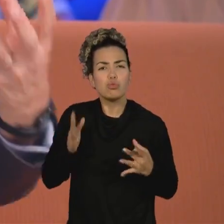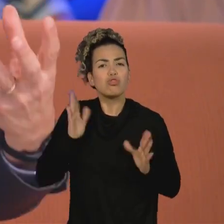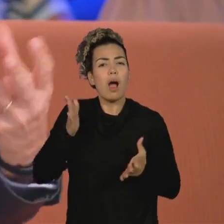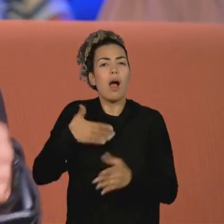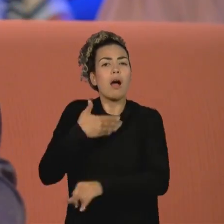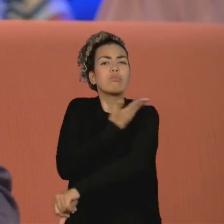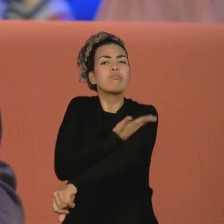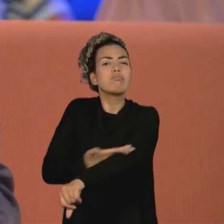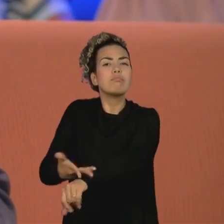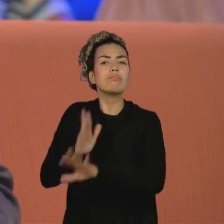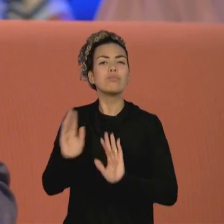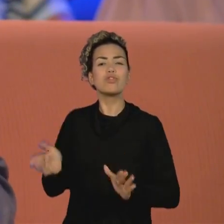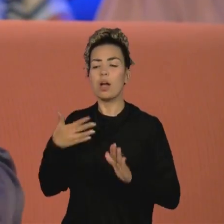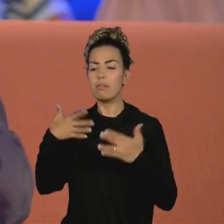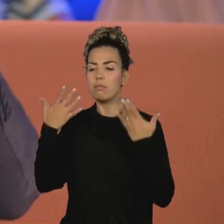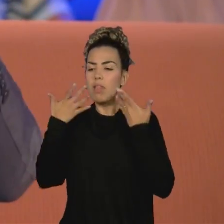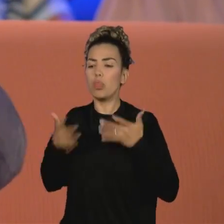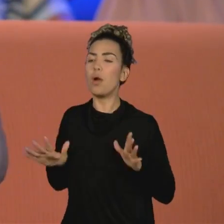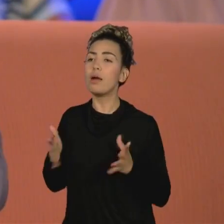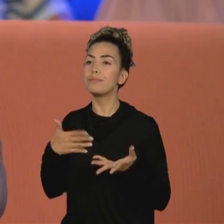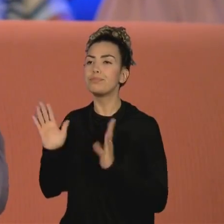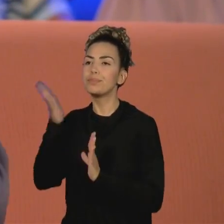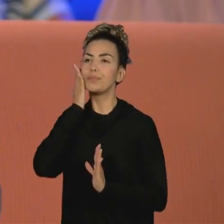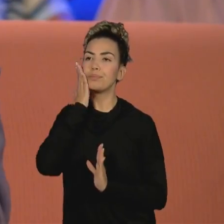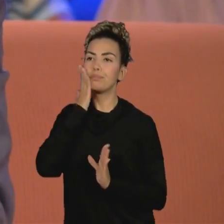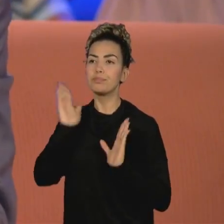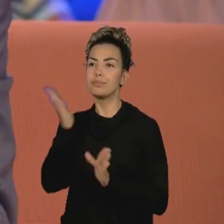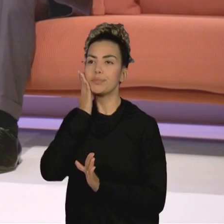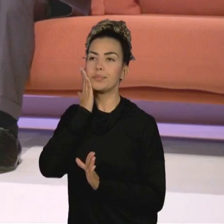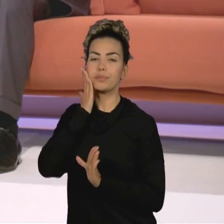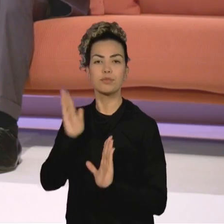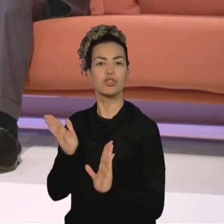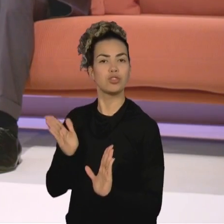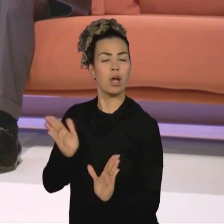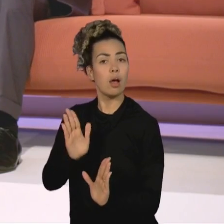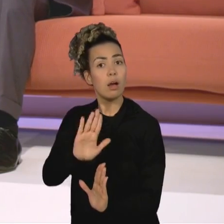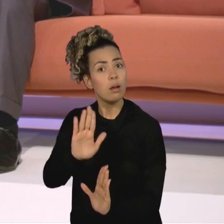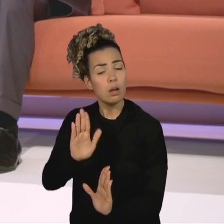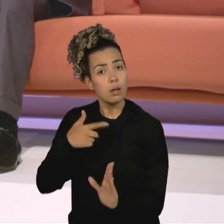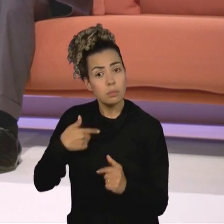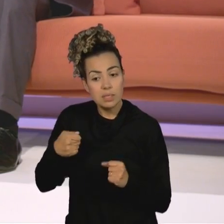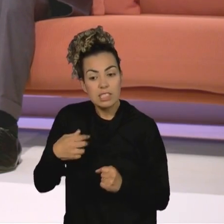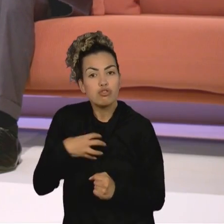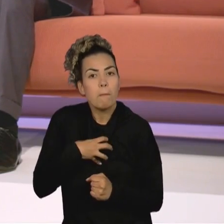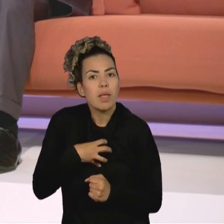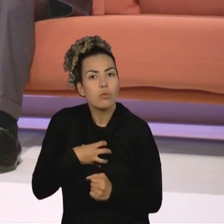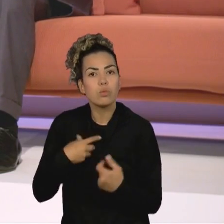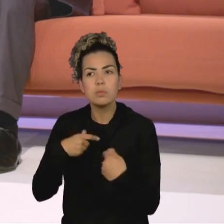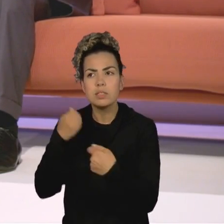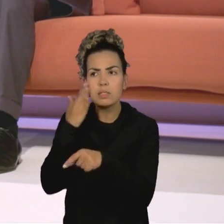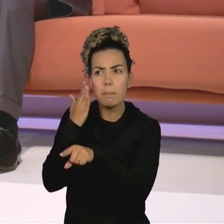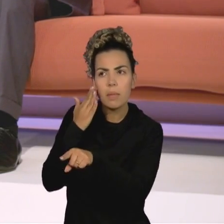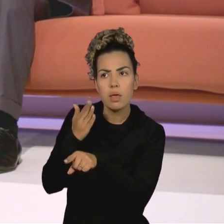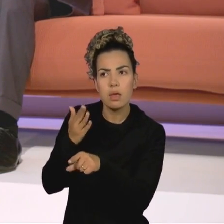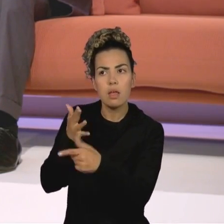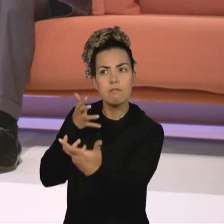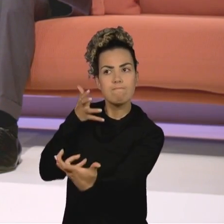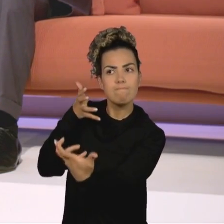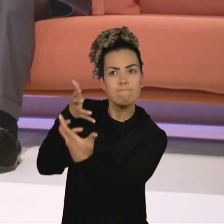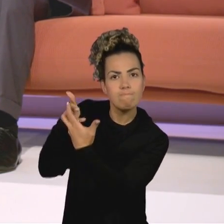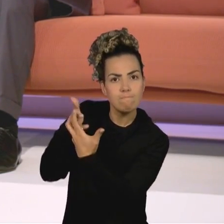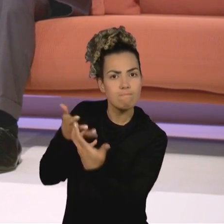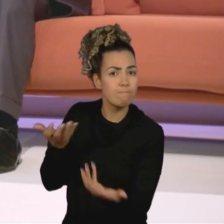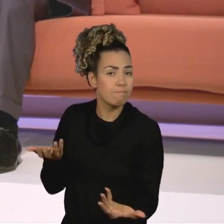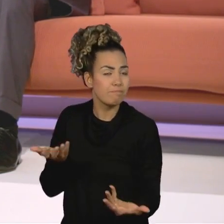com sentimento. Olha aqui, eu estou advogando essa coisa, entender a dor da pessoa, o drama ali, e aí você vai ser mais útil, né? Não tem direito sem compaixão, né?